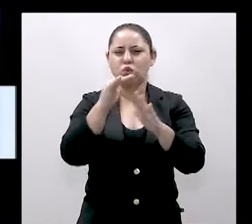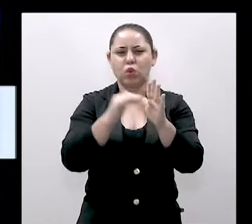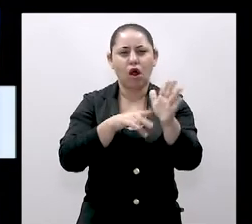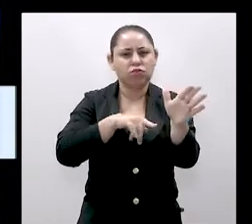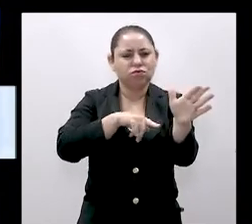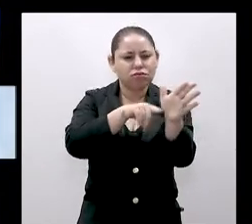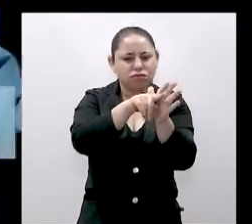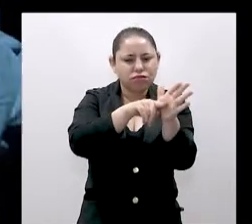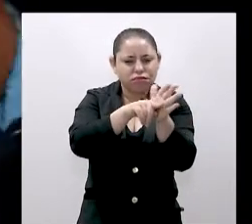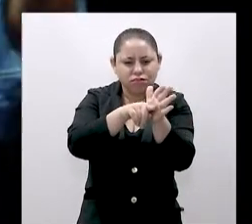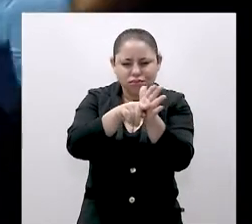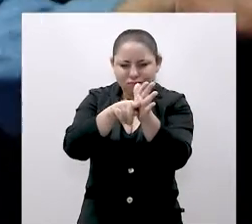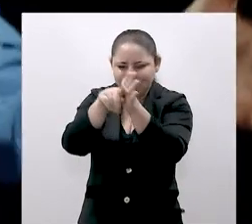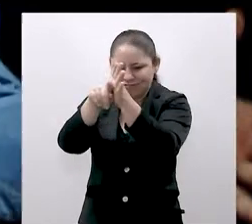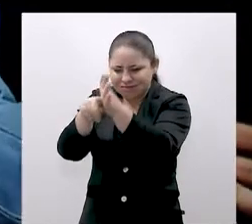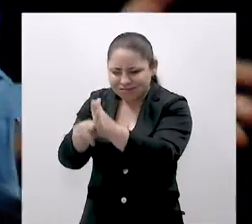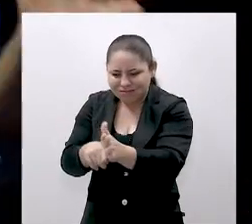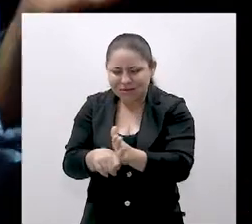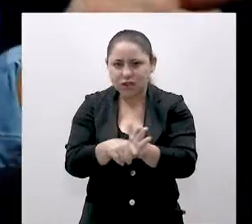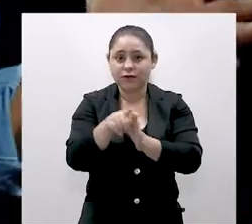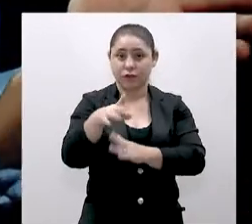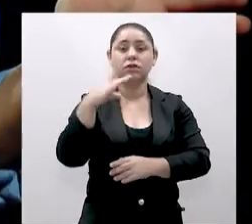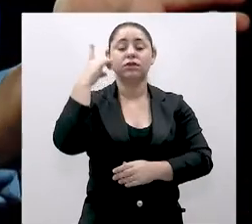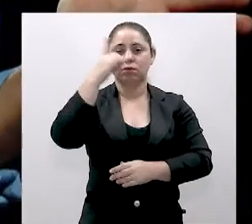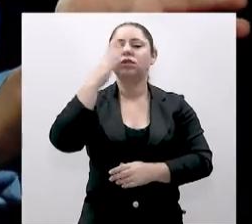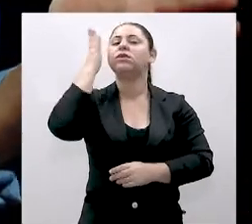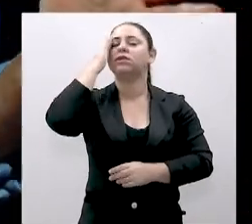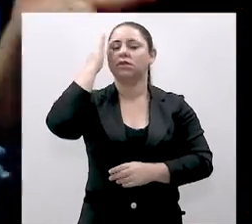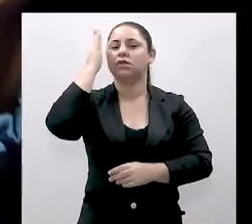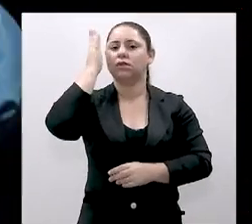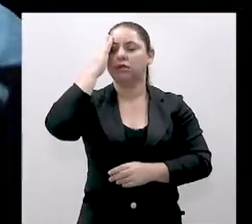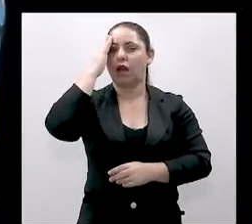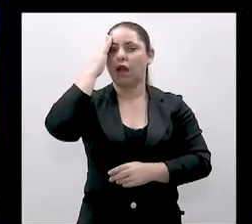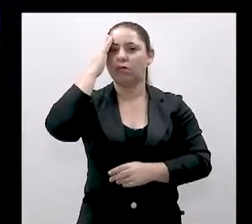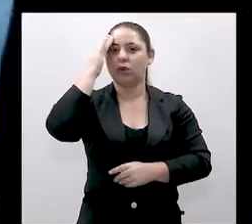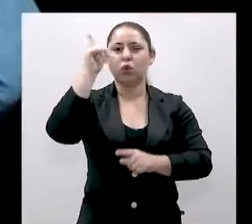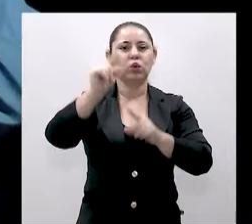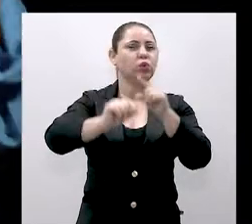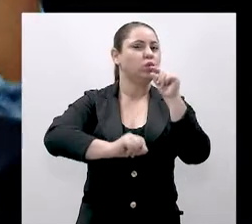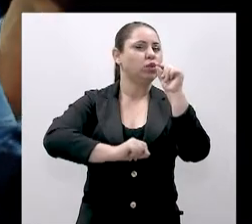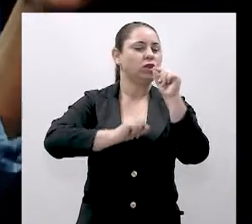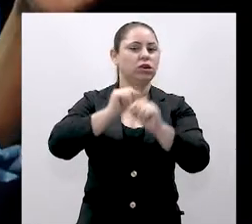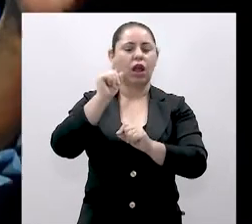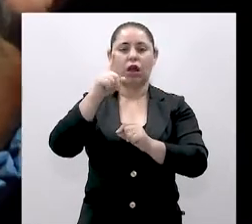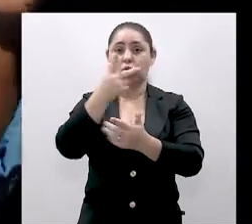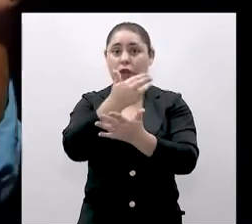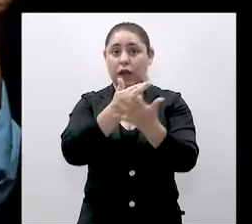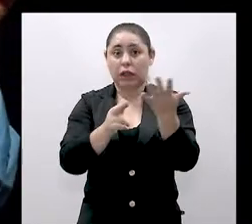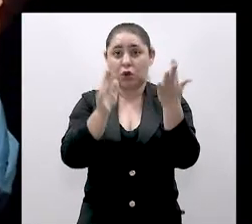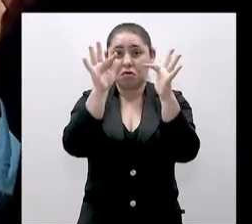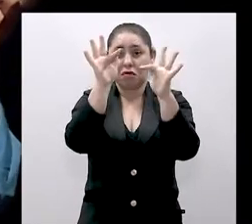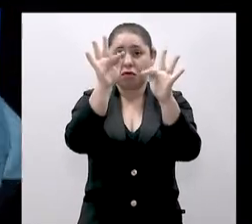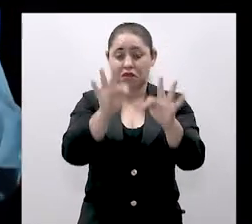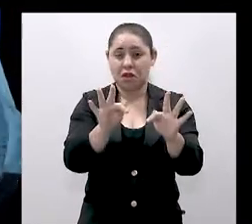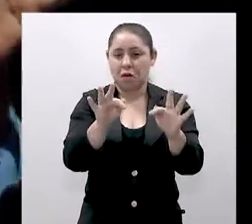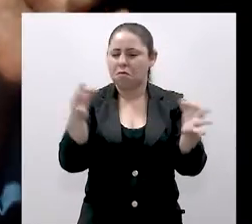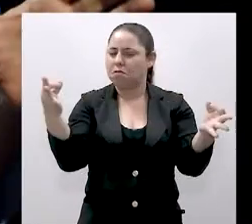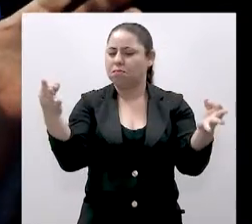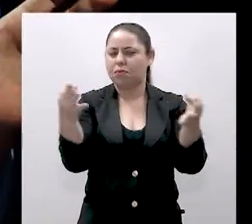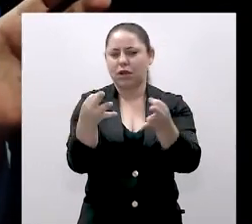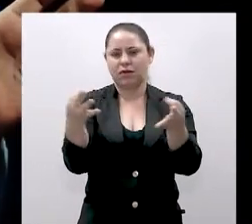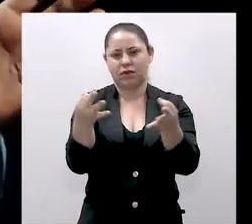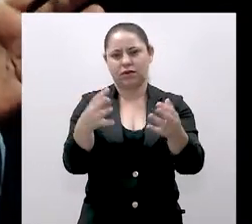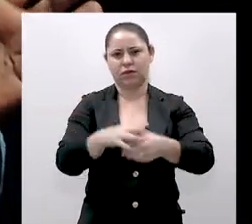fizemos toda investigação você foi parlamentar você sabe no meio de brigalhada o relatório final